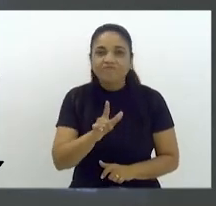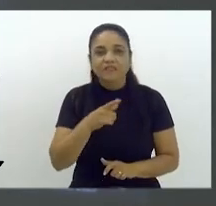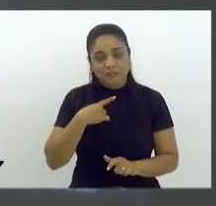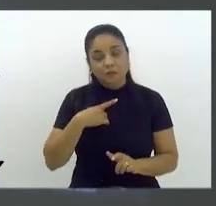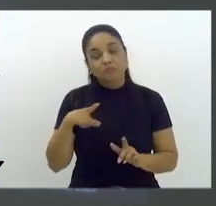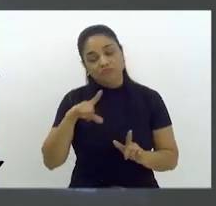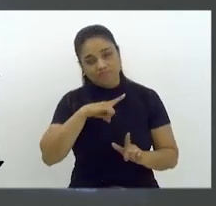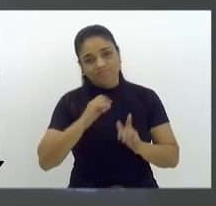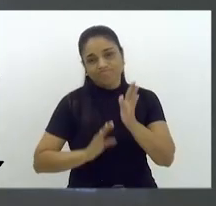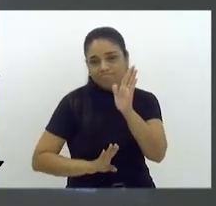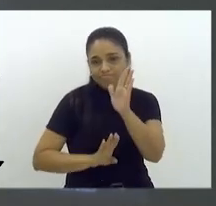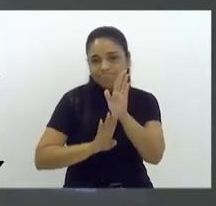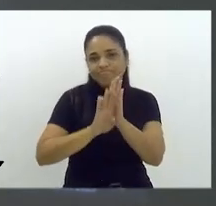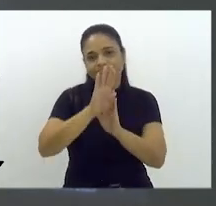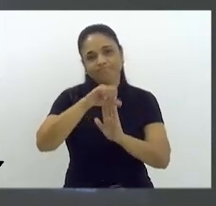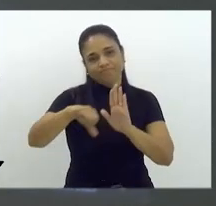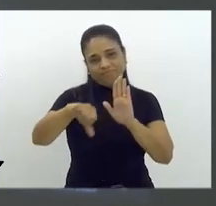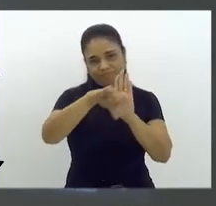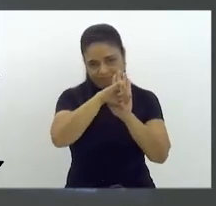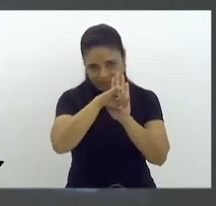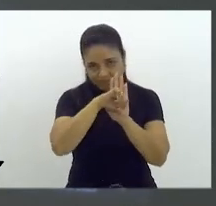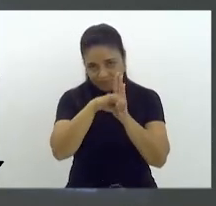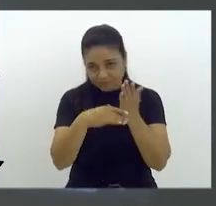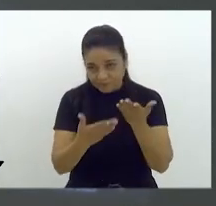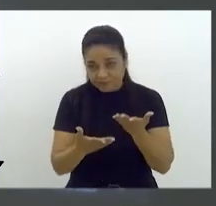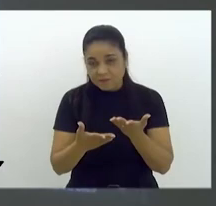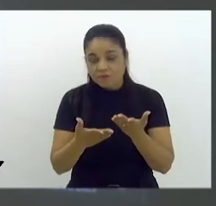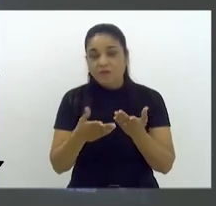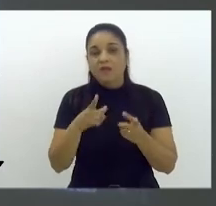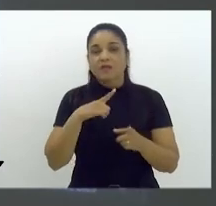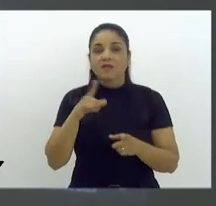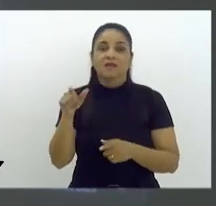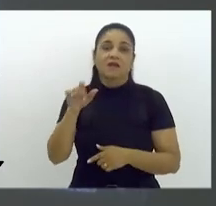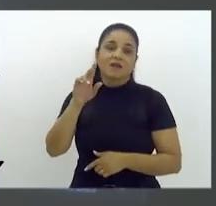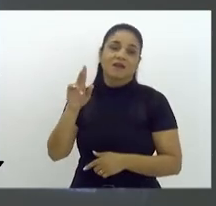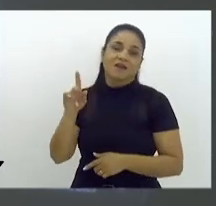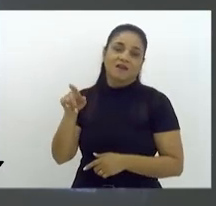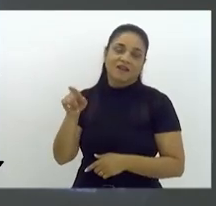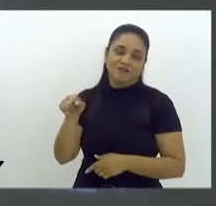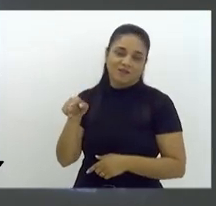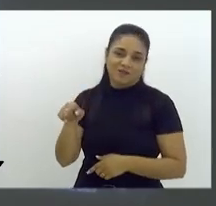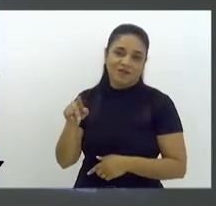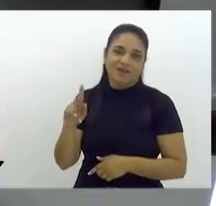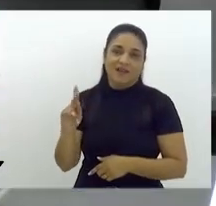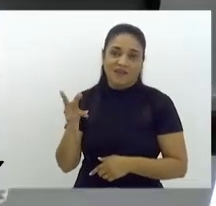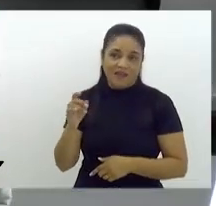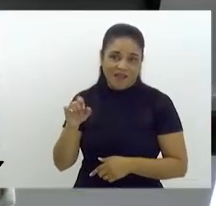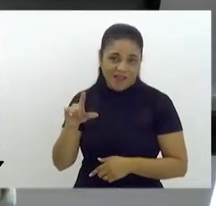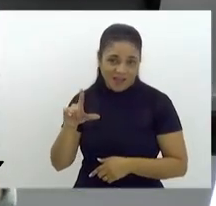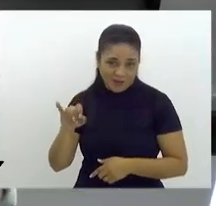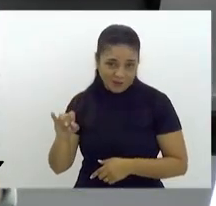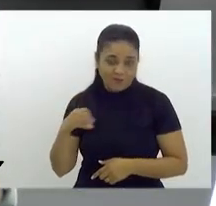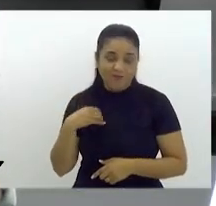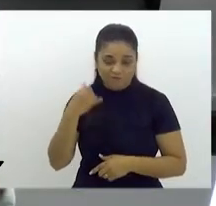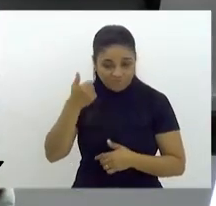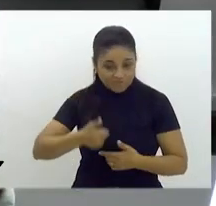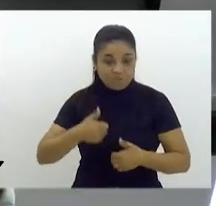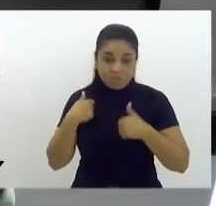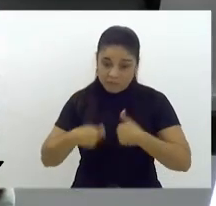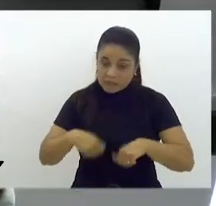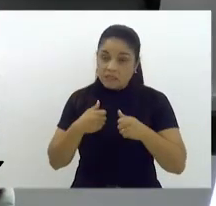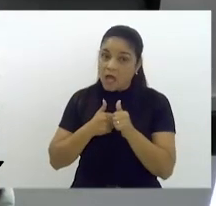de crimes E aí Dr Hélio já falou a gente tem que acompanhar no mínimo no mínimo acompanhasse não tá na frente